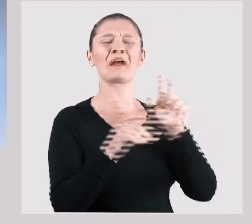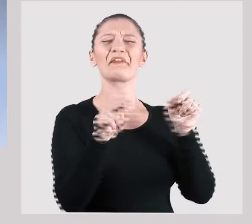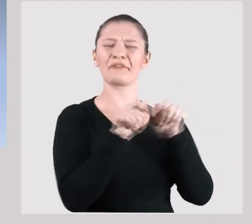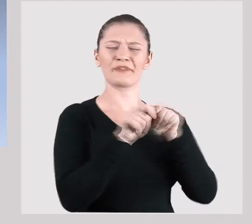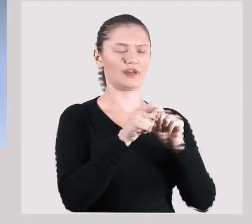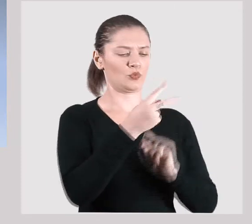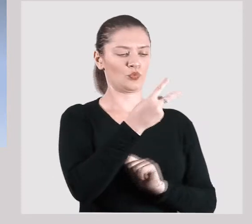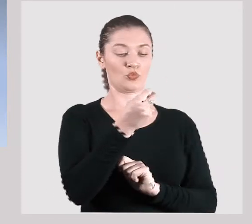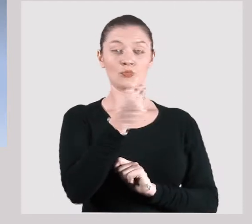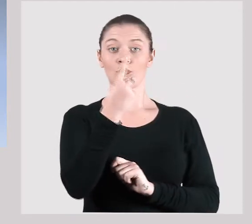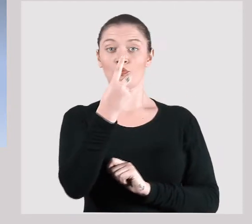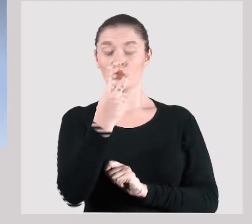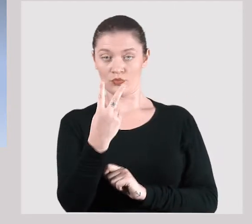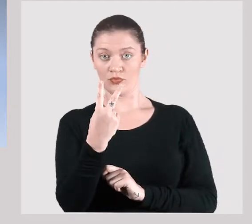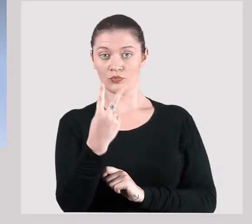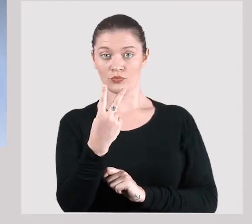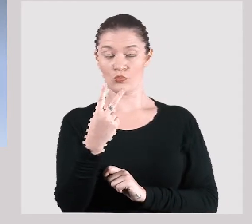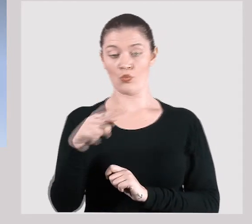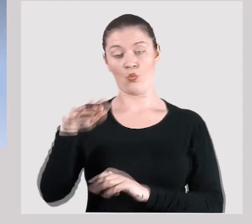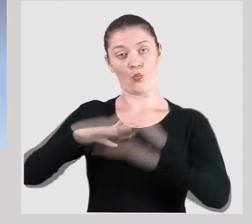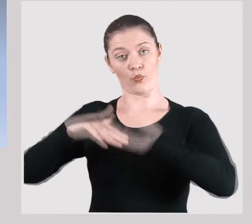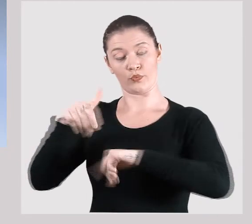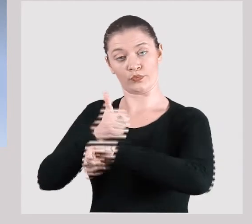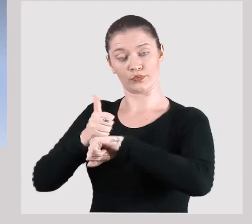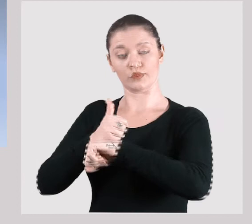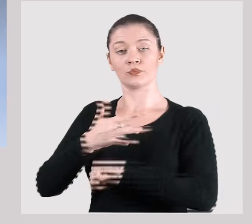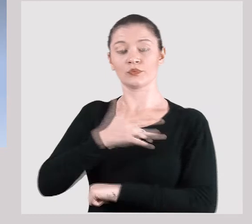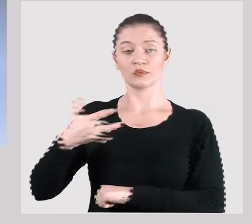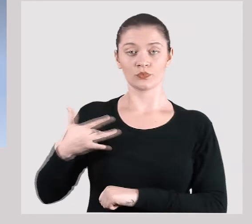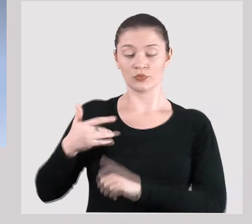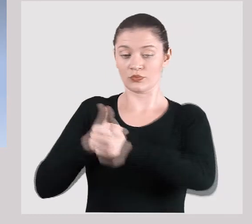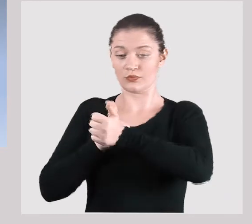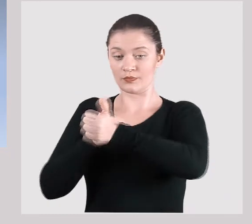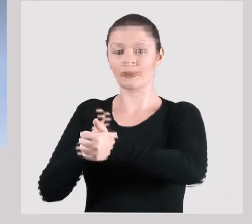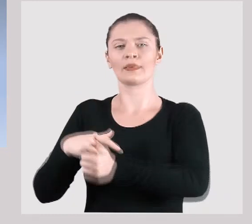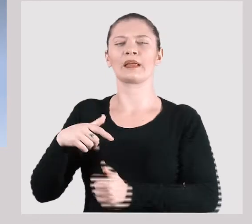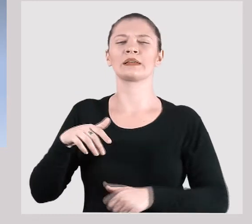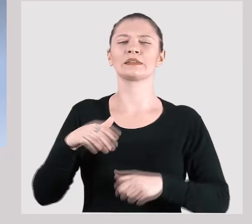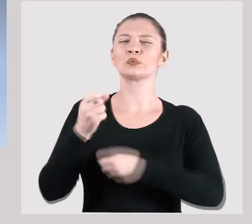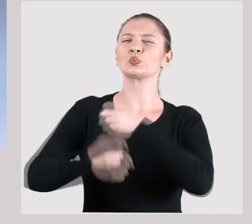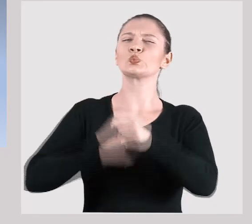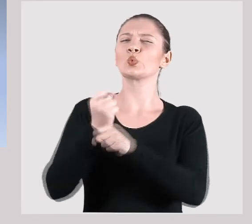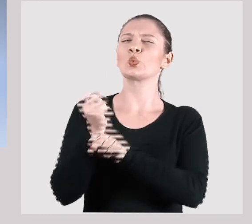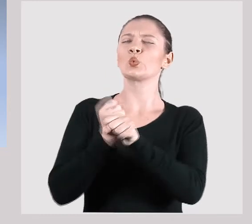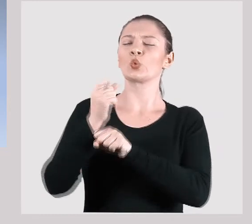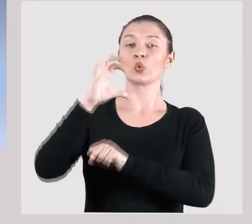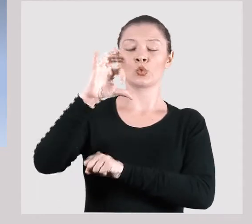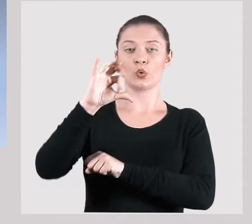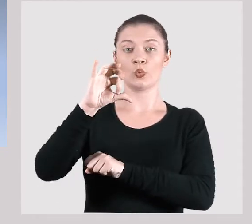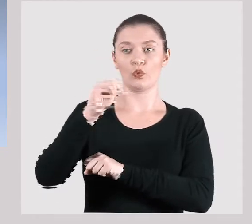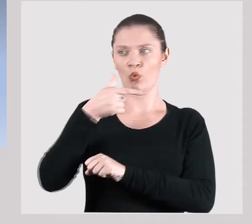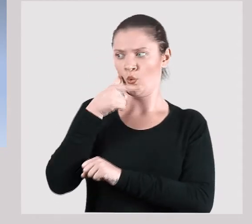2012, os profissionais de saúde seguiam. Né? Então, ele tem 9 anos, né, de tempo. Ontem eu olhei,